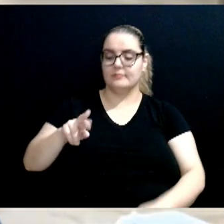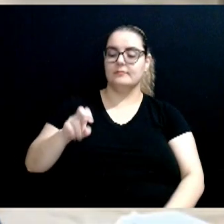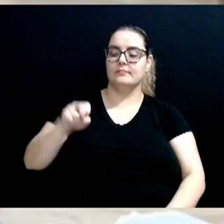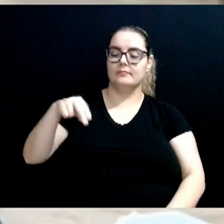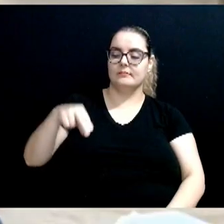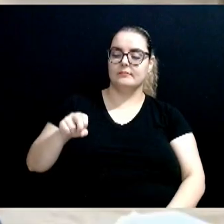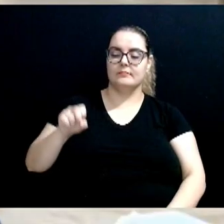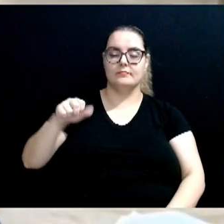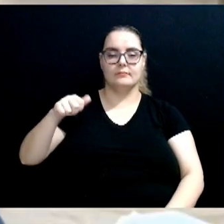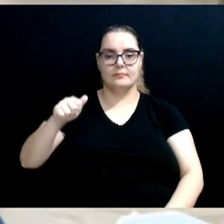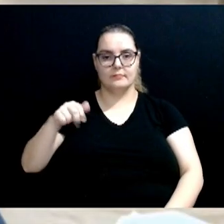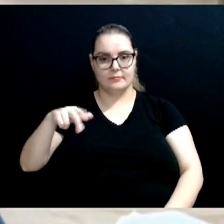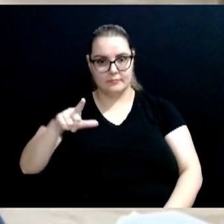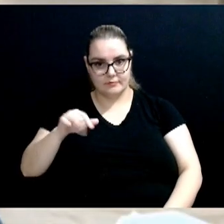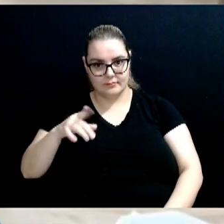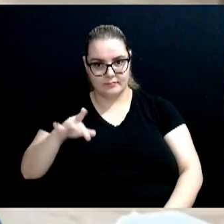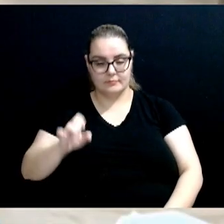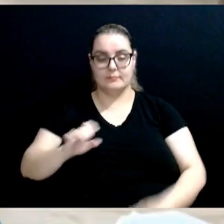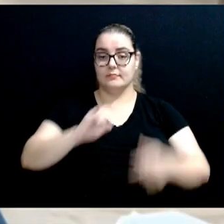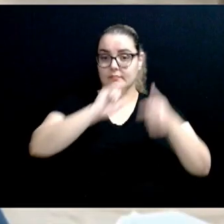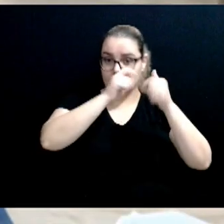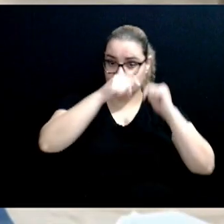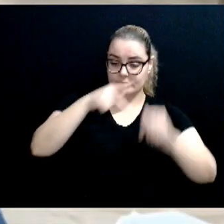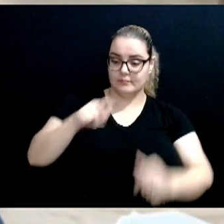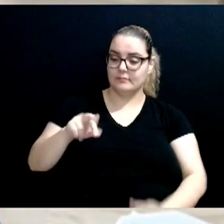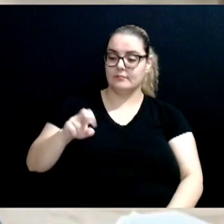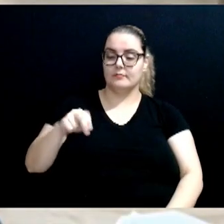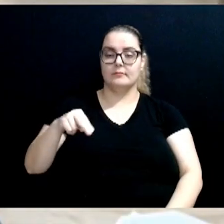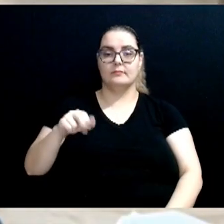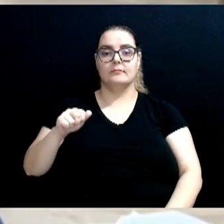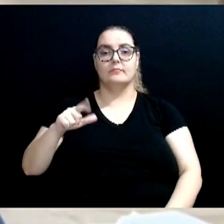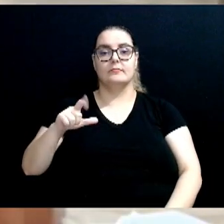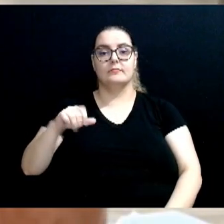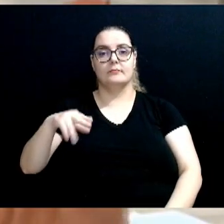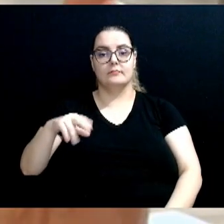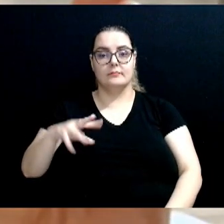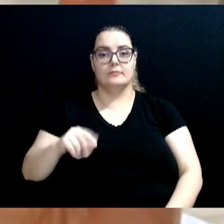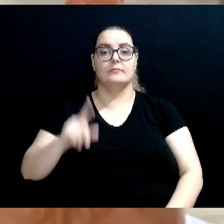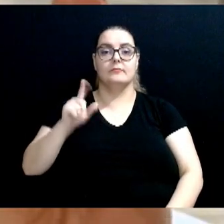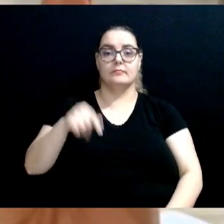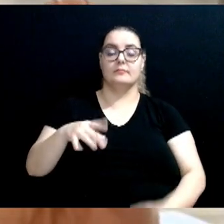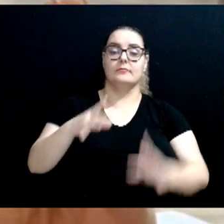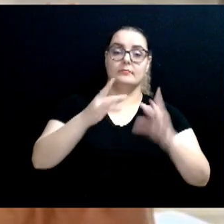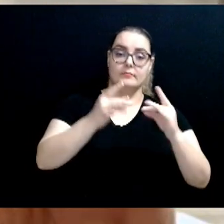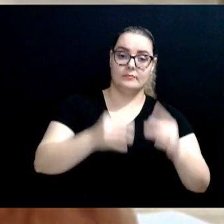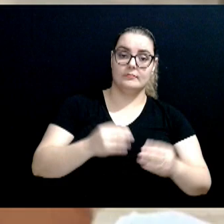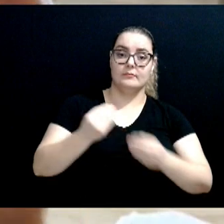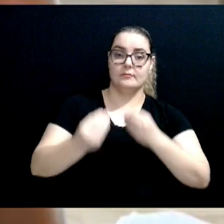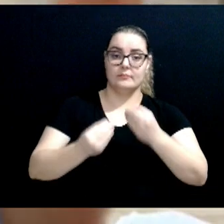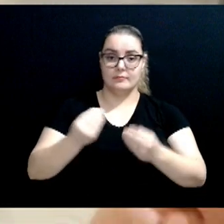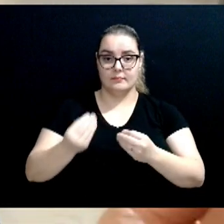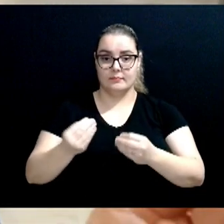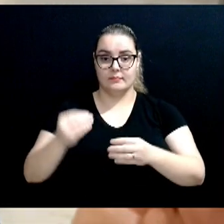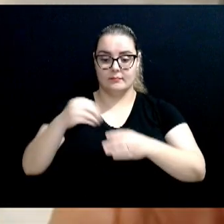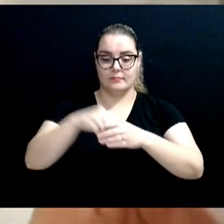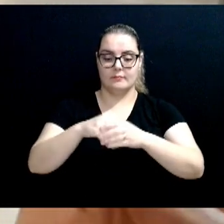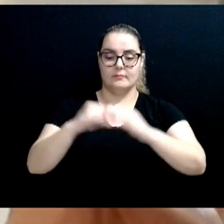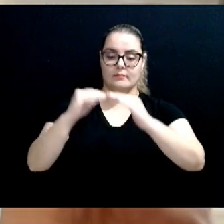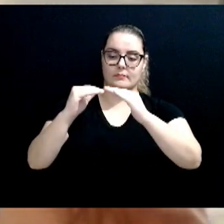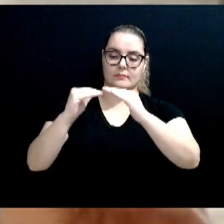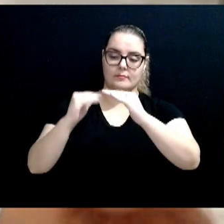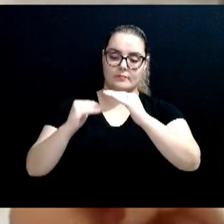Os transtornos de personalidade, eles hoje são compreendidos dentro de uma escala de